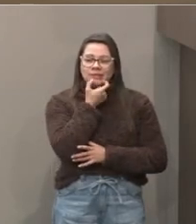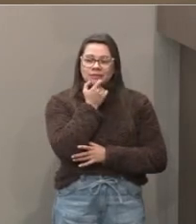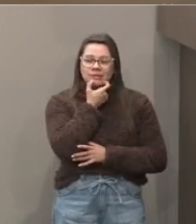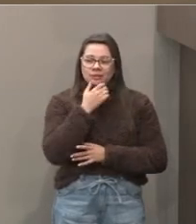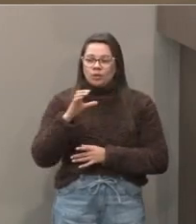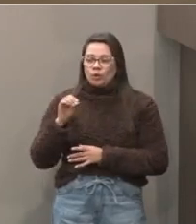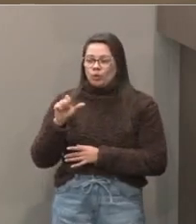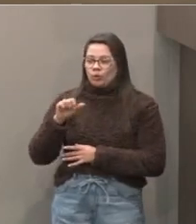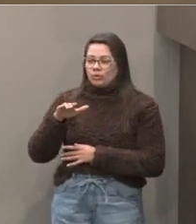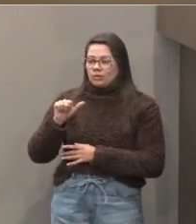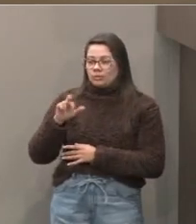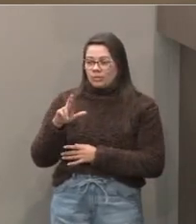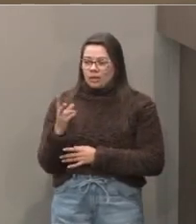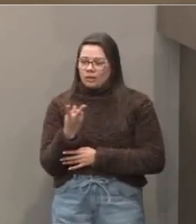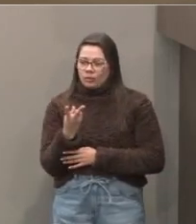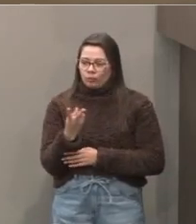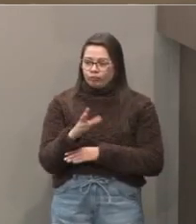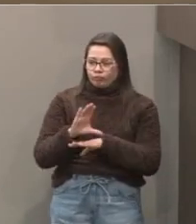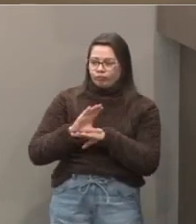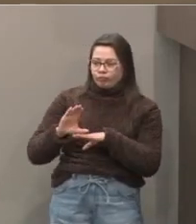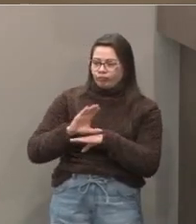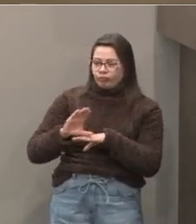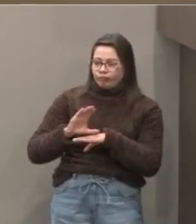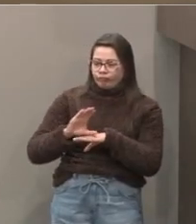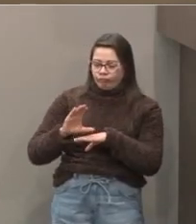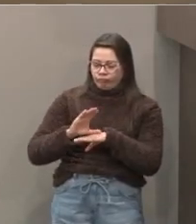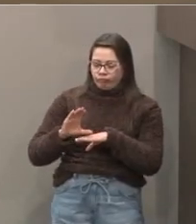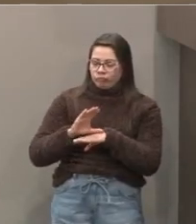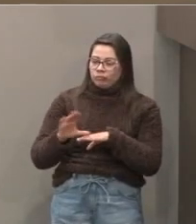Valadão fazem cursos